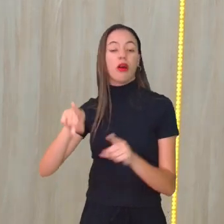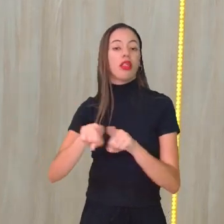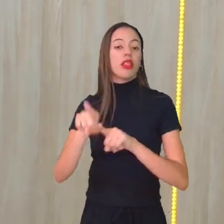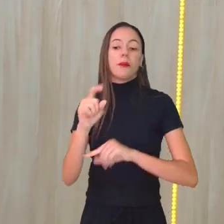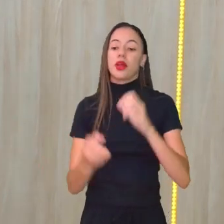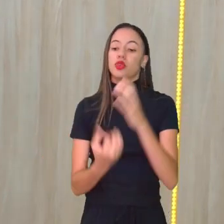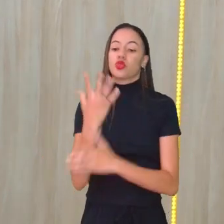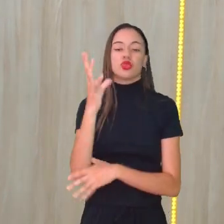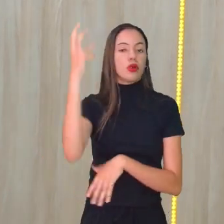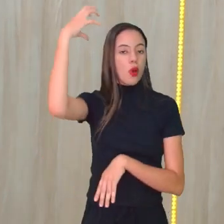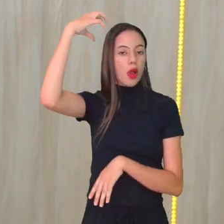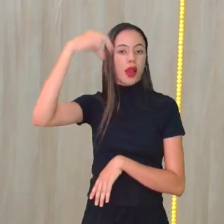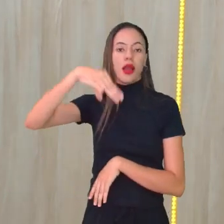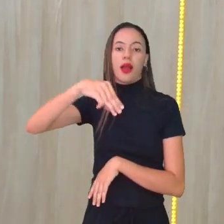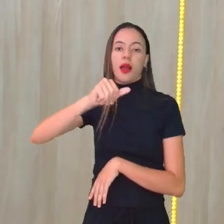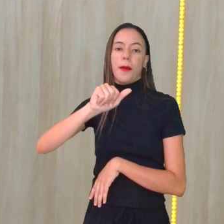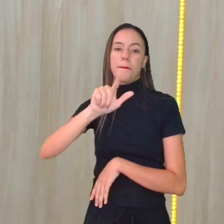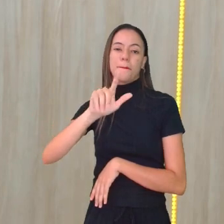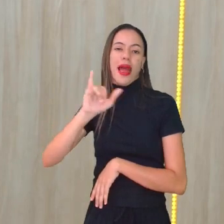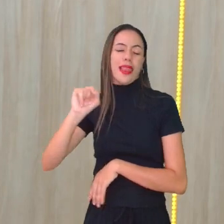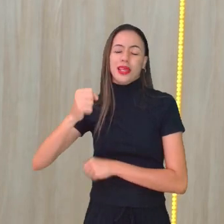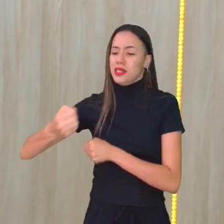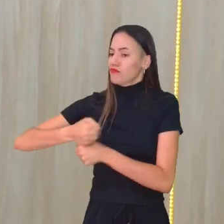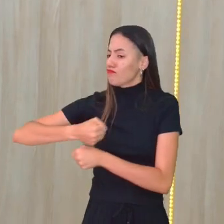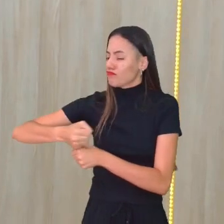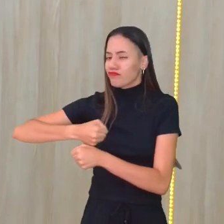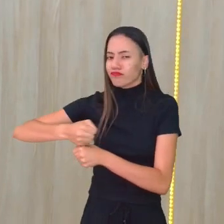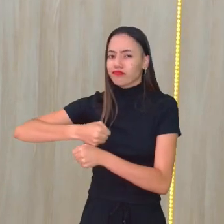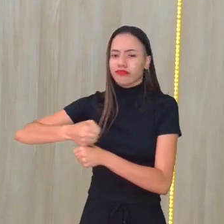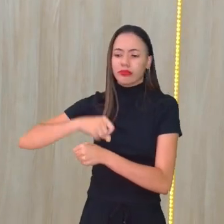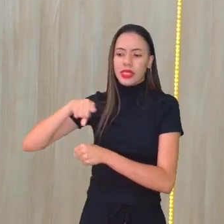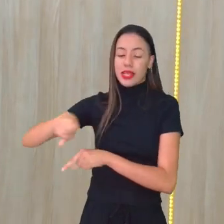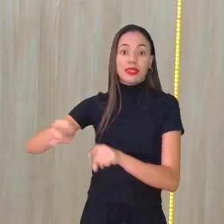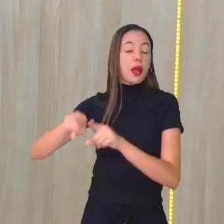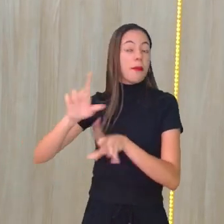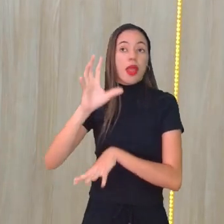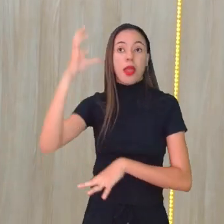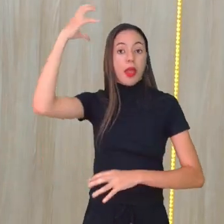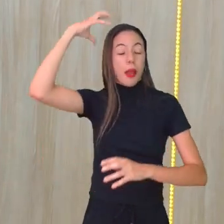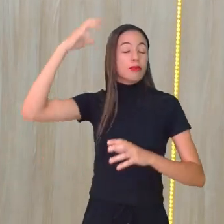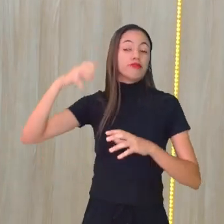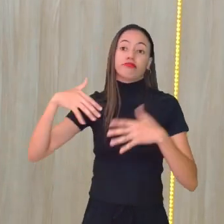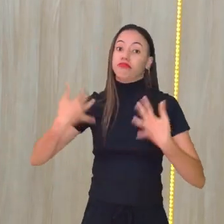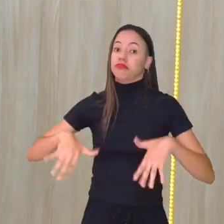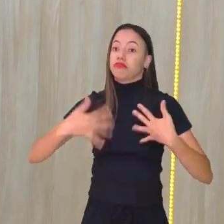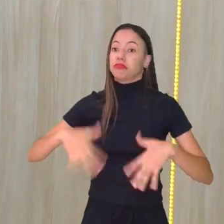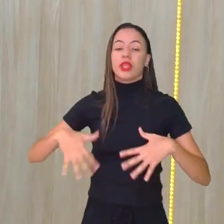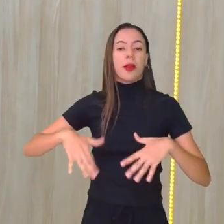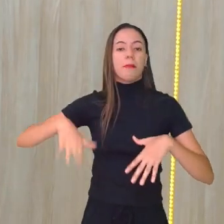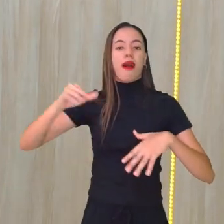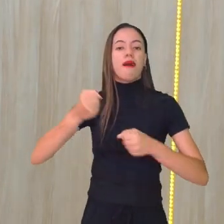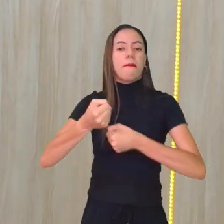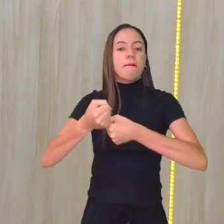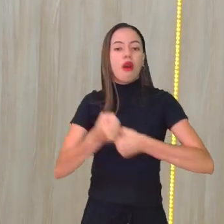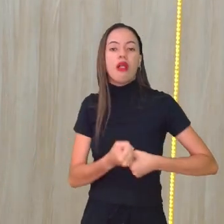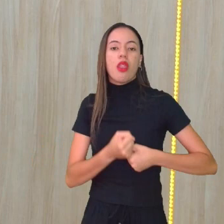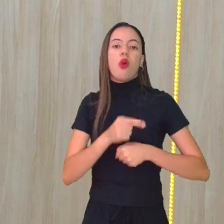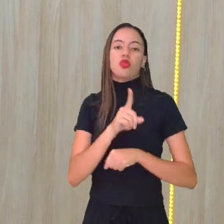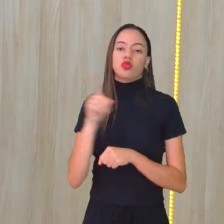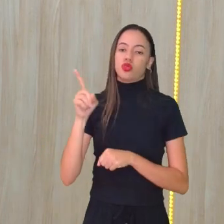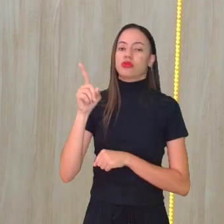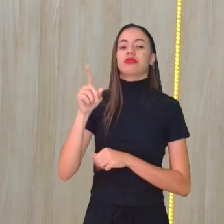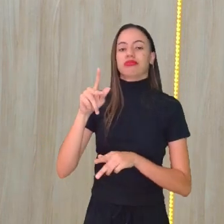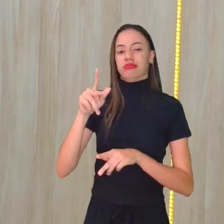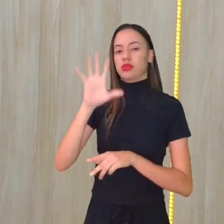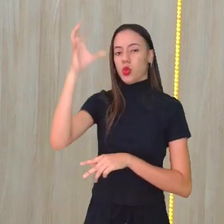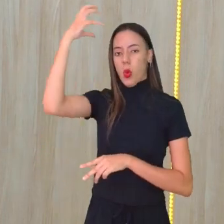dos reinos mais duradouros e um dos maiores reinos africanos, né, desses reinos antigos.